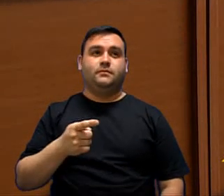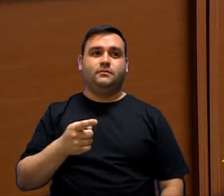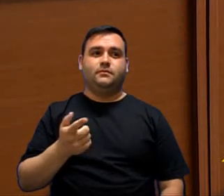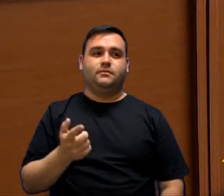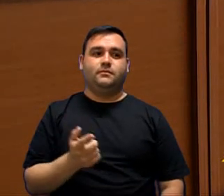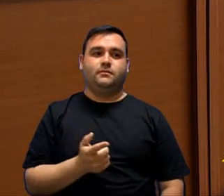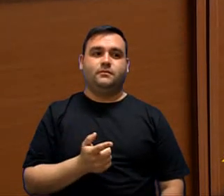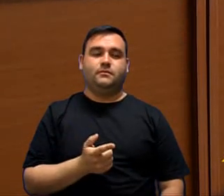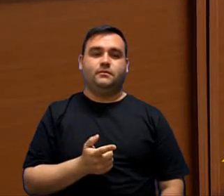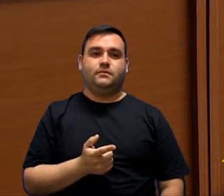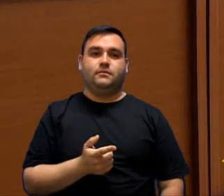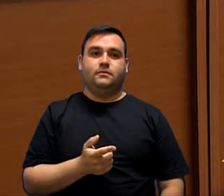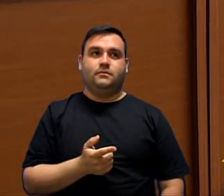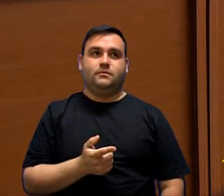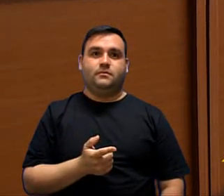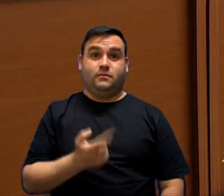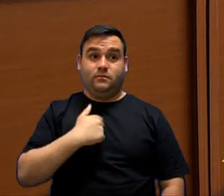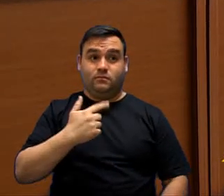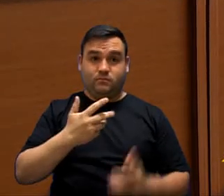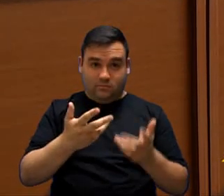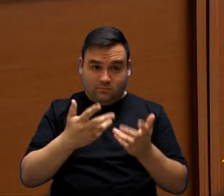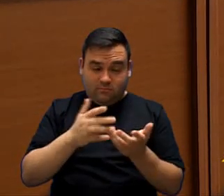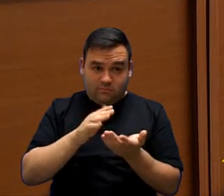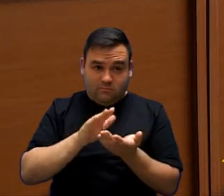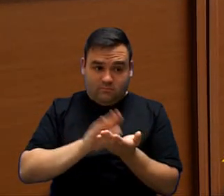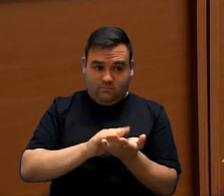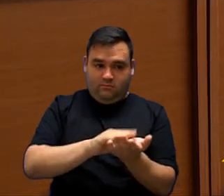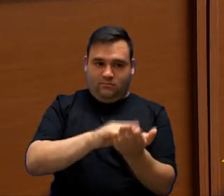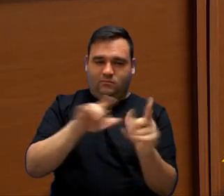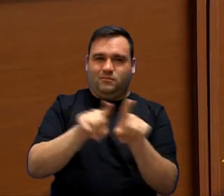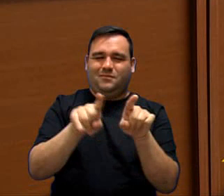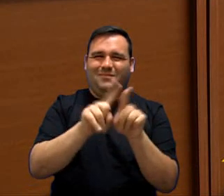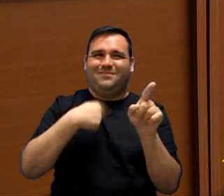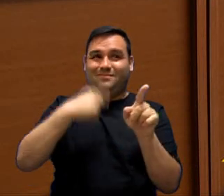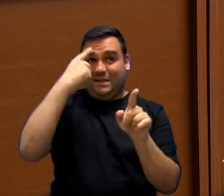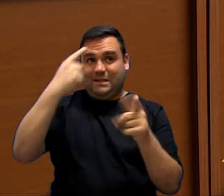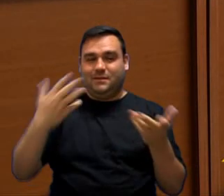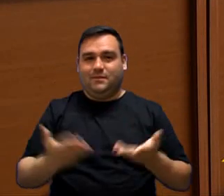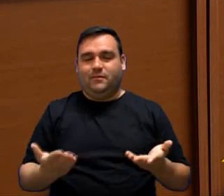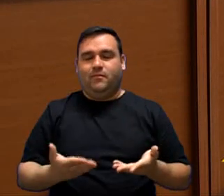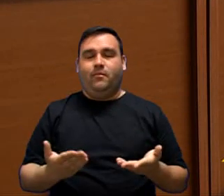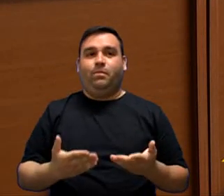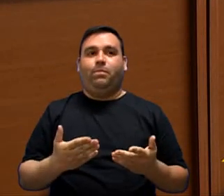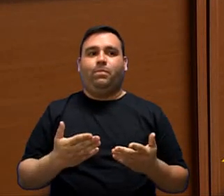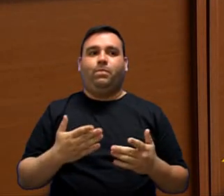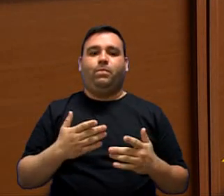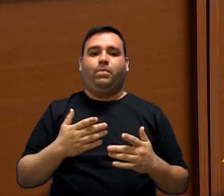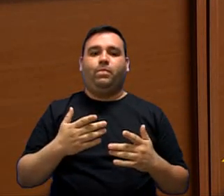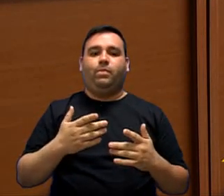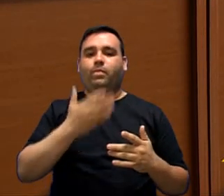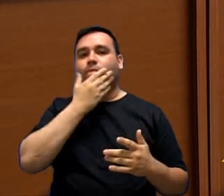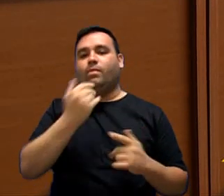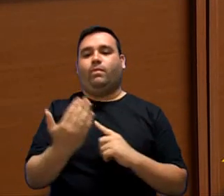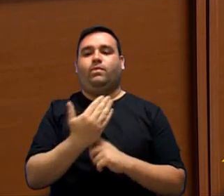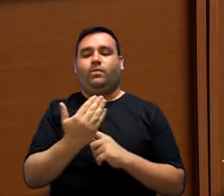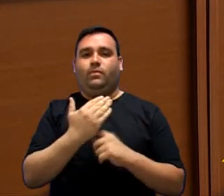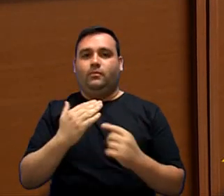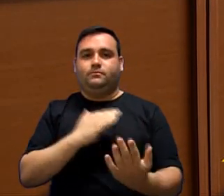imagine. Queria fazer votos de congratulações também, só fui lembrar agora que fui atendido aqui pelo meu